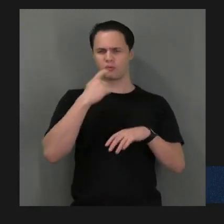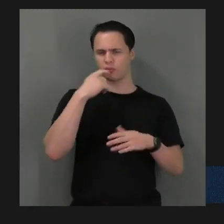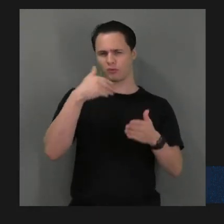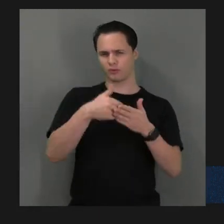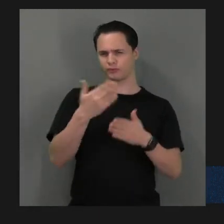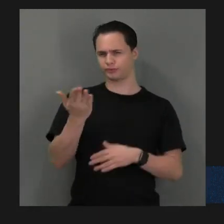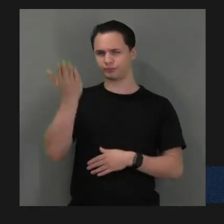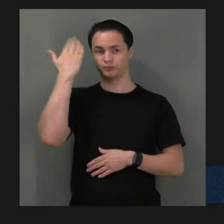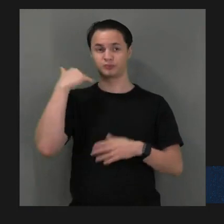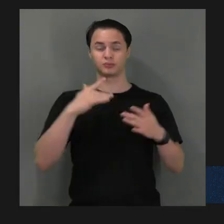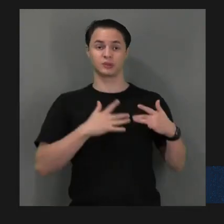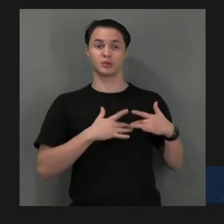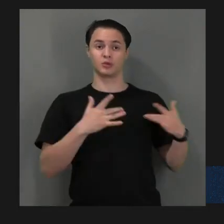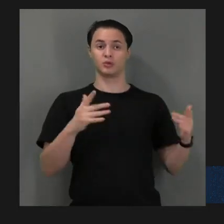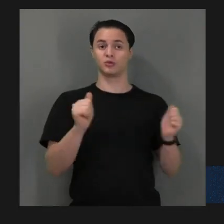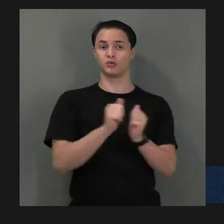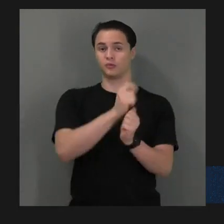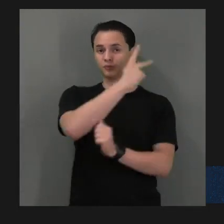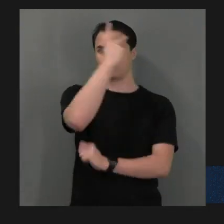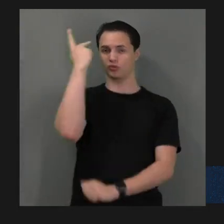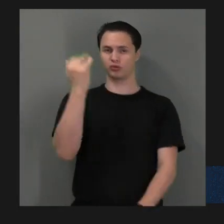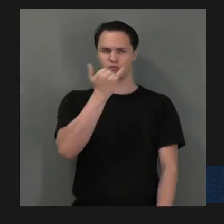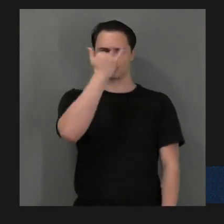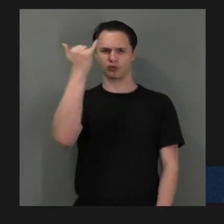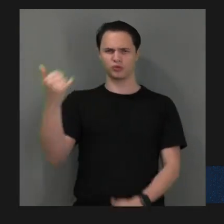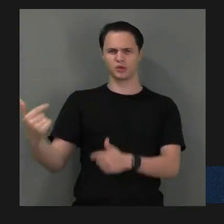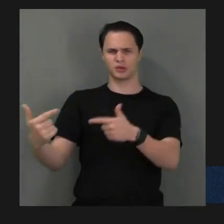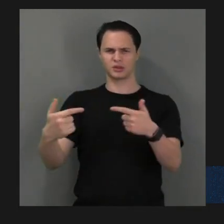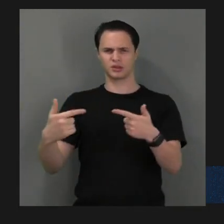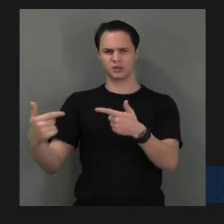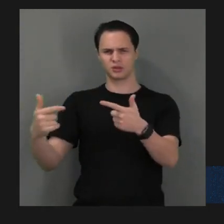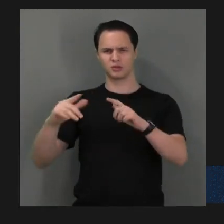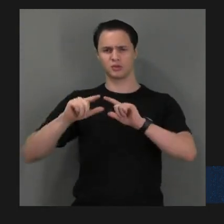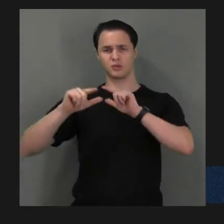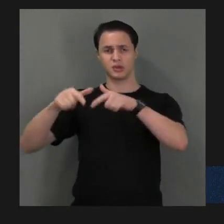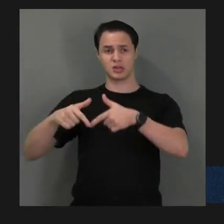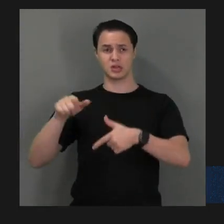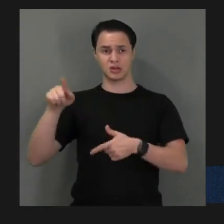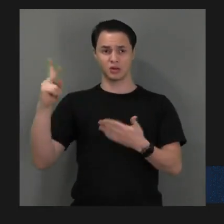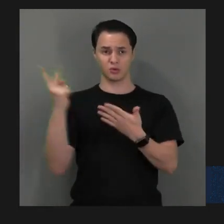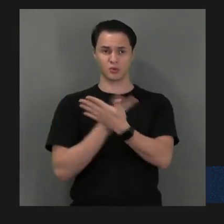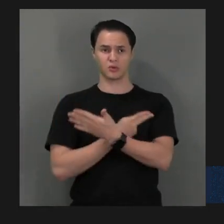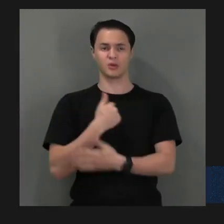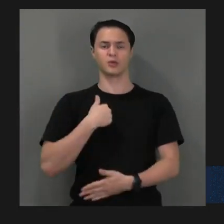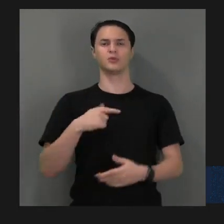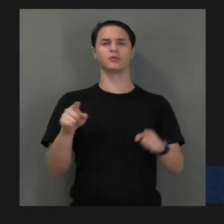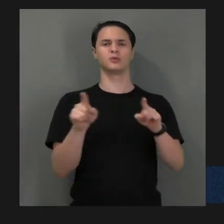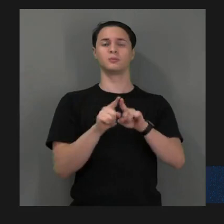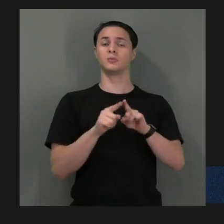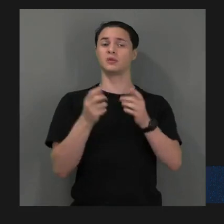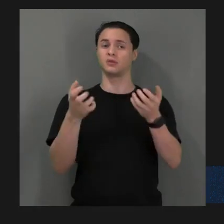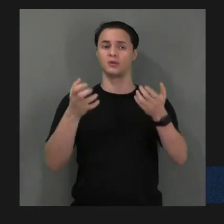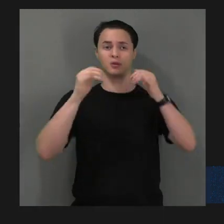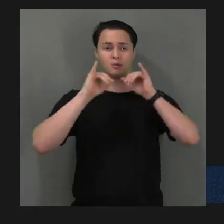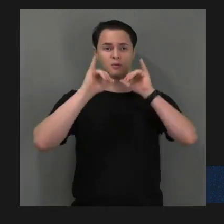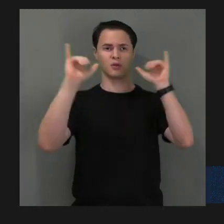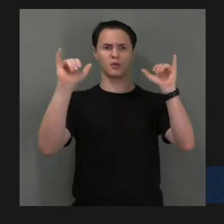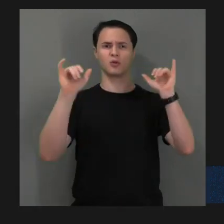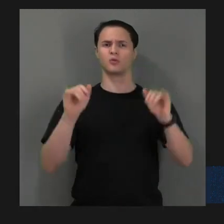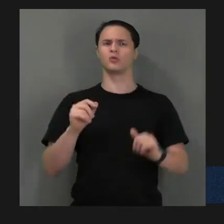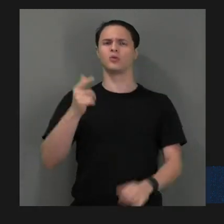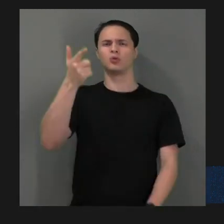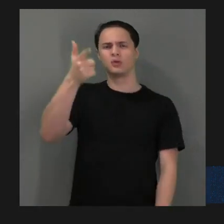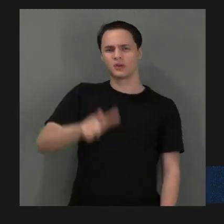se solidarizando com as vítimas dessa guerra insana que está acontecendo, eu também quero dizer que mais um